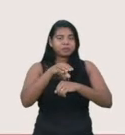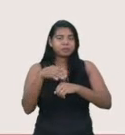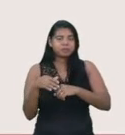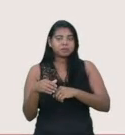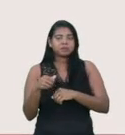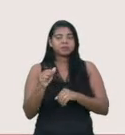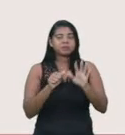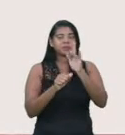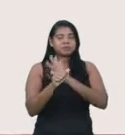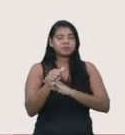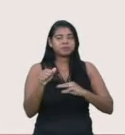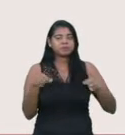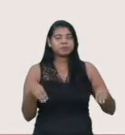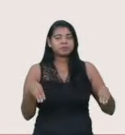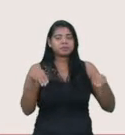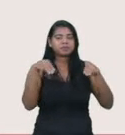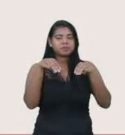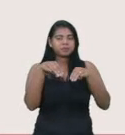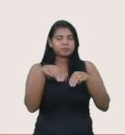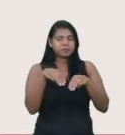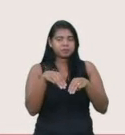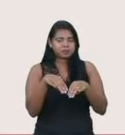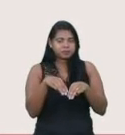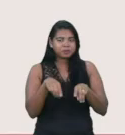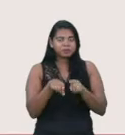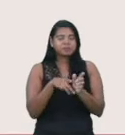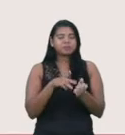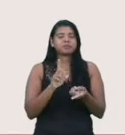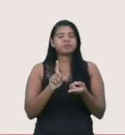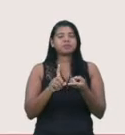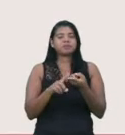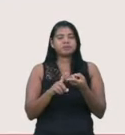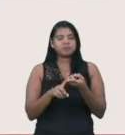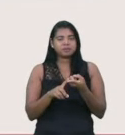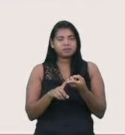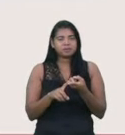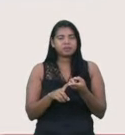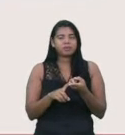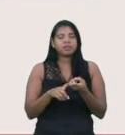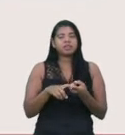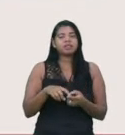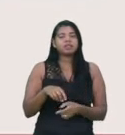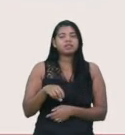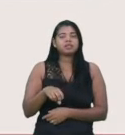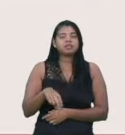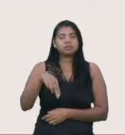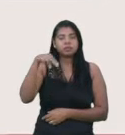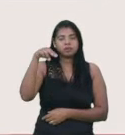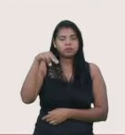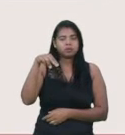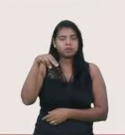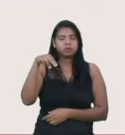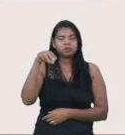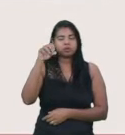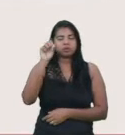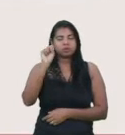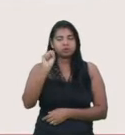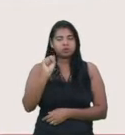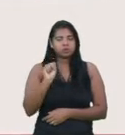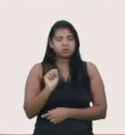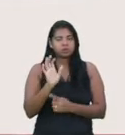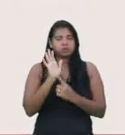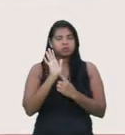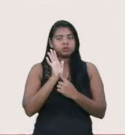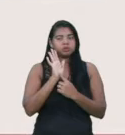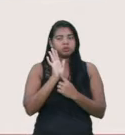campo magnético. E esse campo magnético, como nós vimos, ele sai do Polo Norte em direção ao Polo Sul, sendo representado por